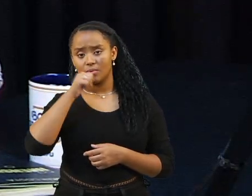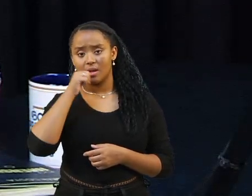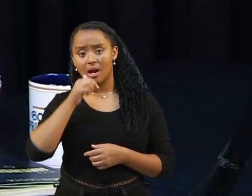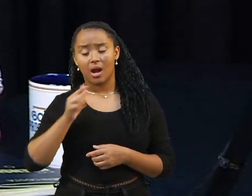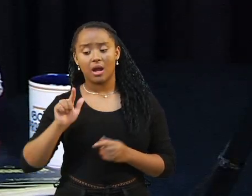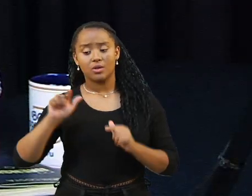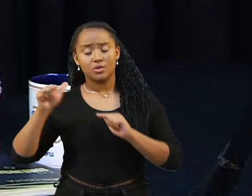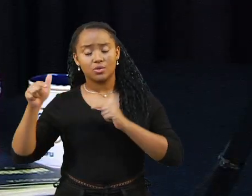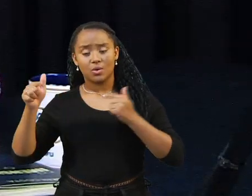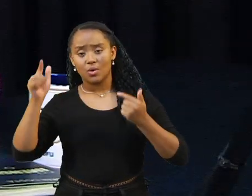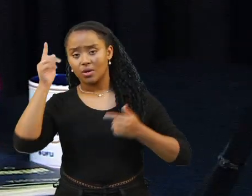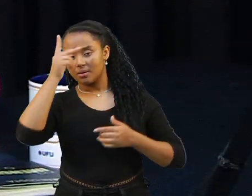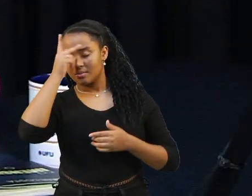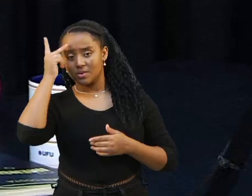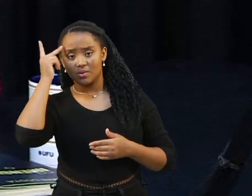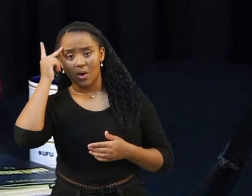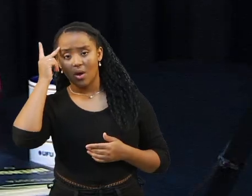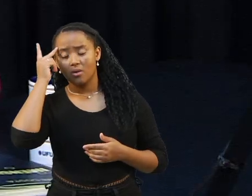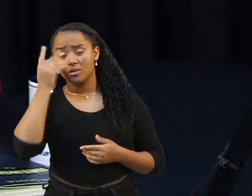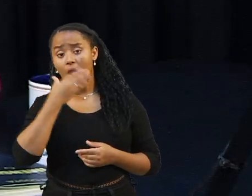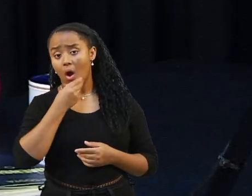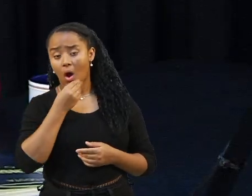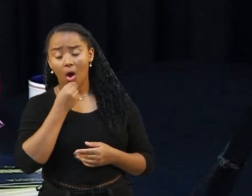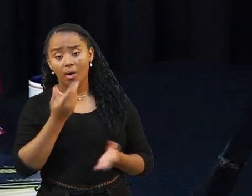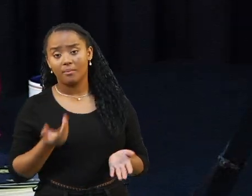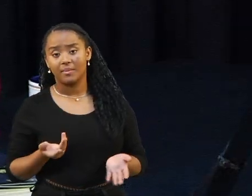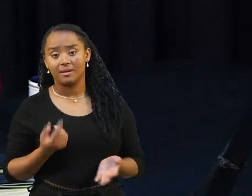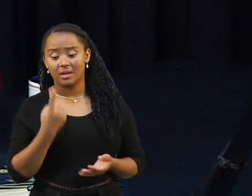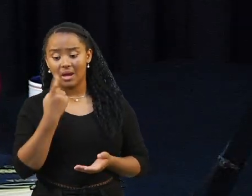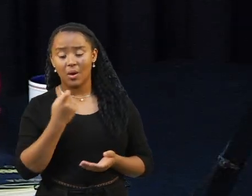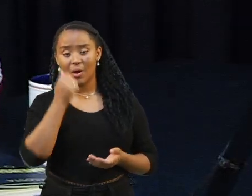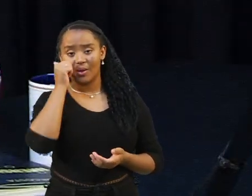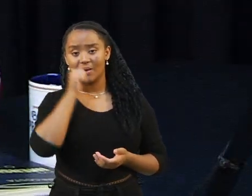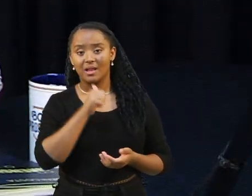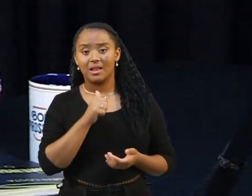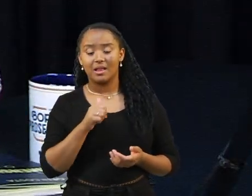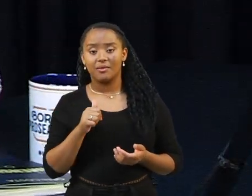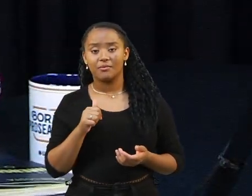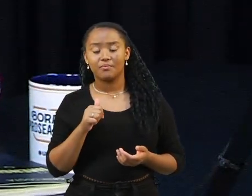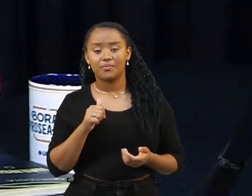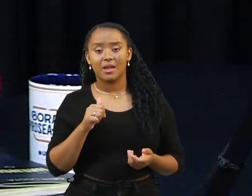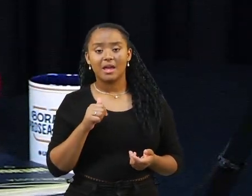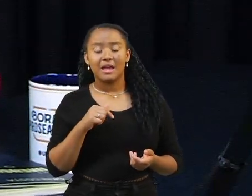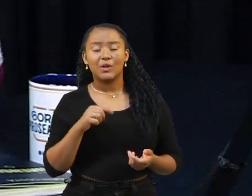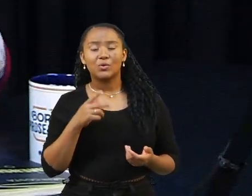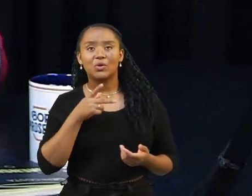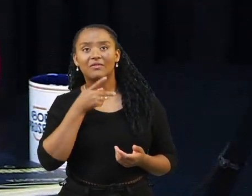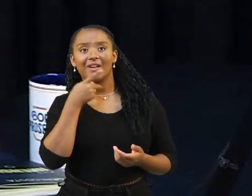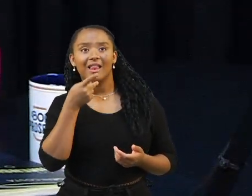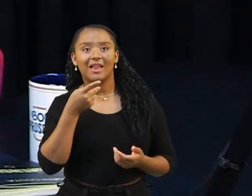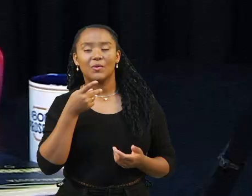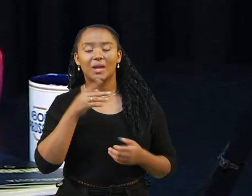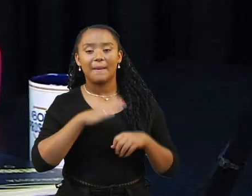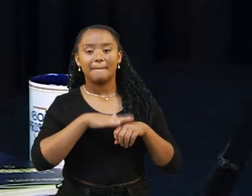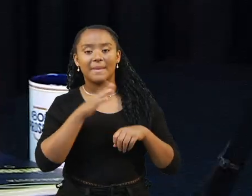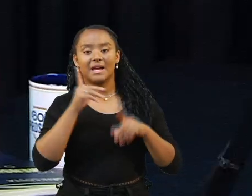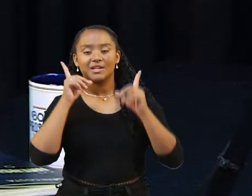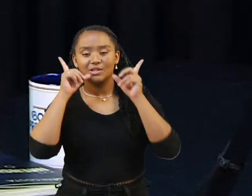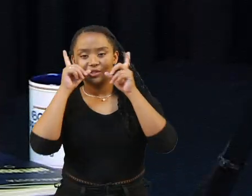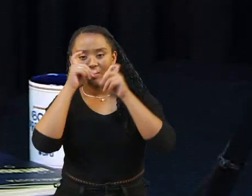Todos os outros eram homens. Então, não é que seja mais